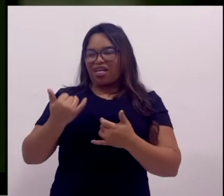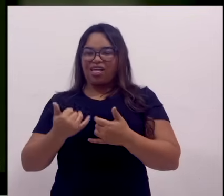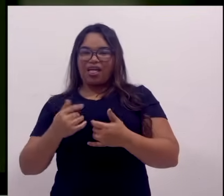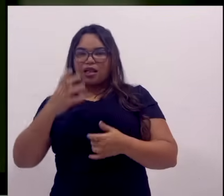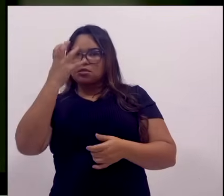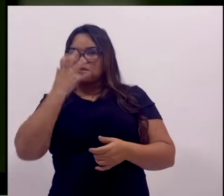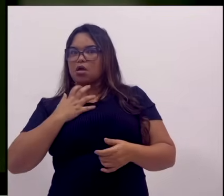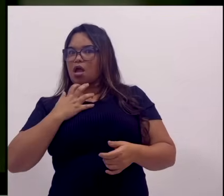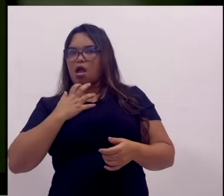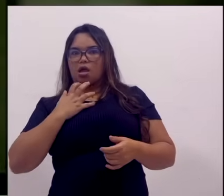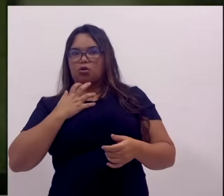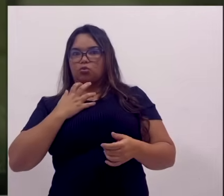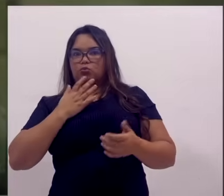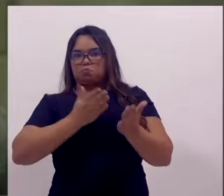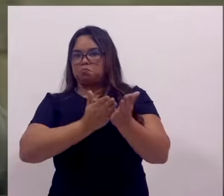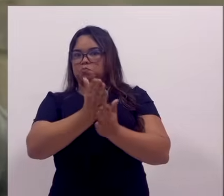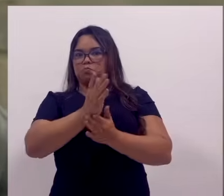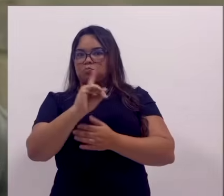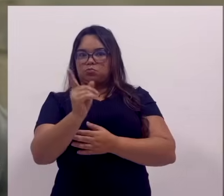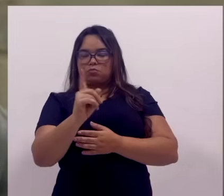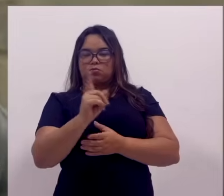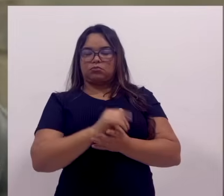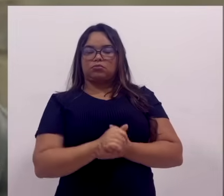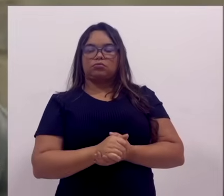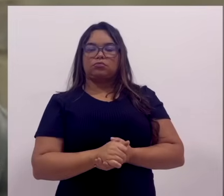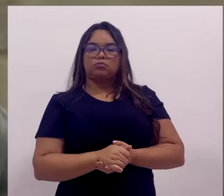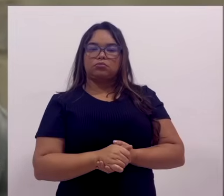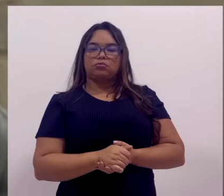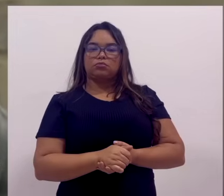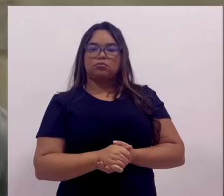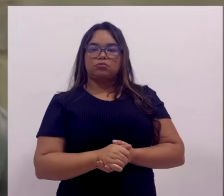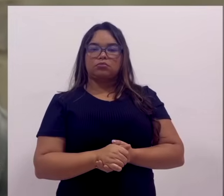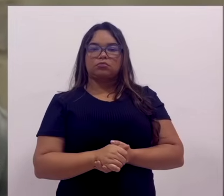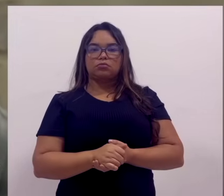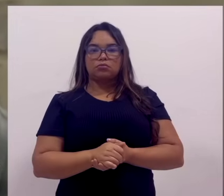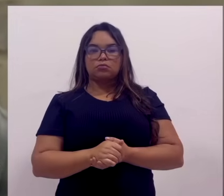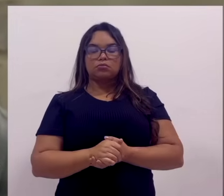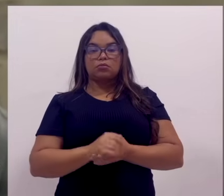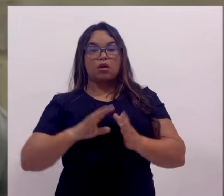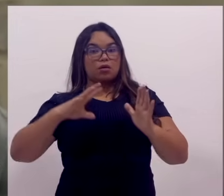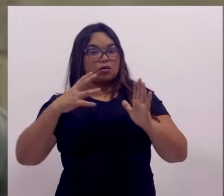necessidade de nada. Eles começam a brincar de igreja.